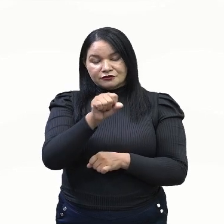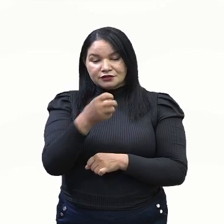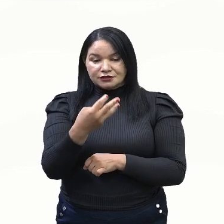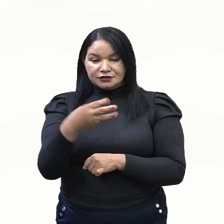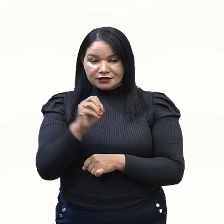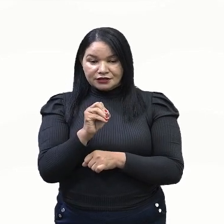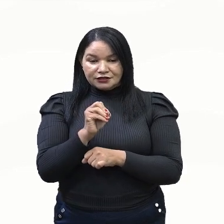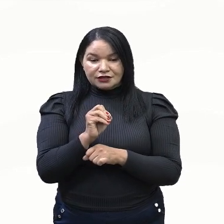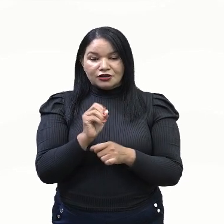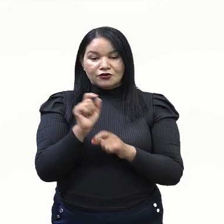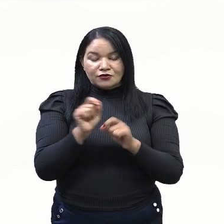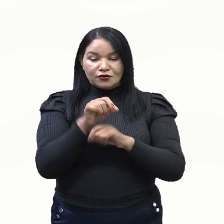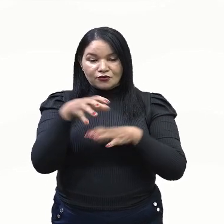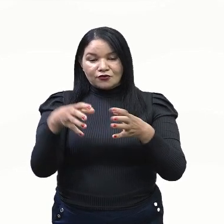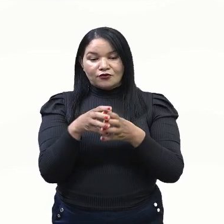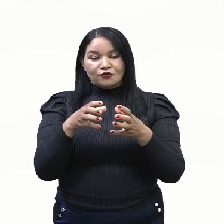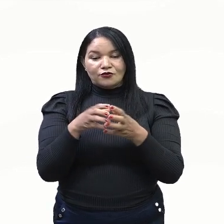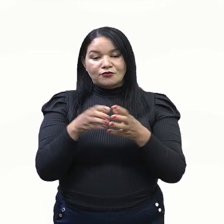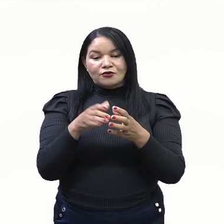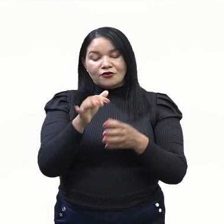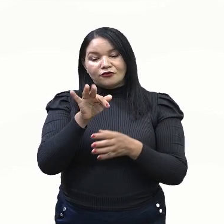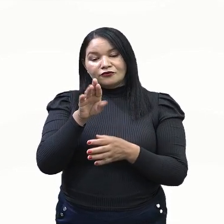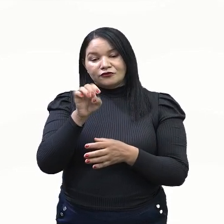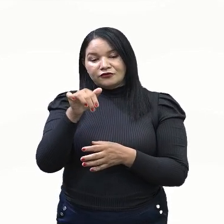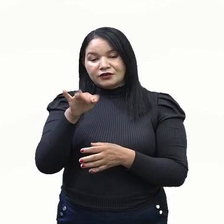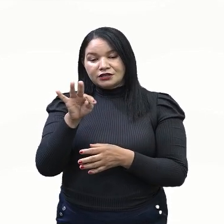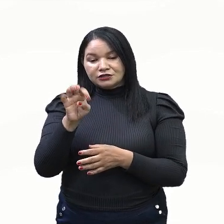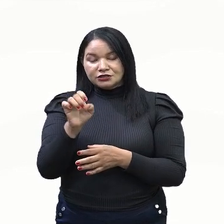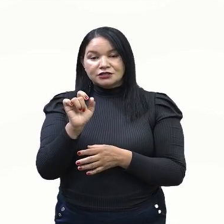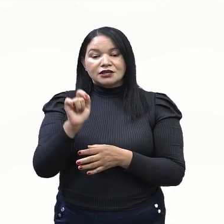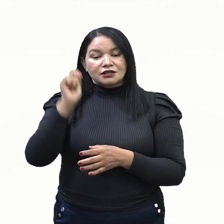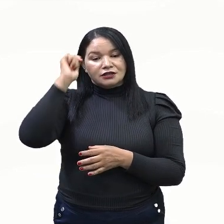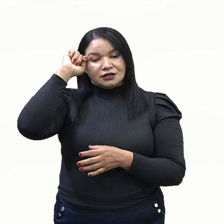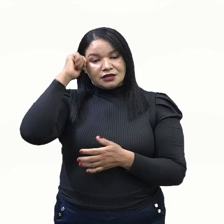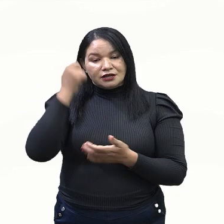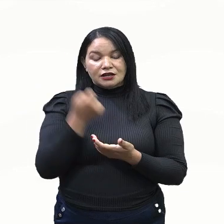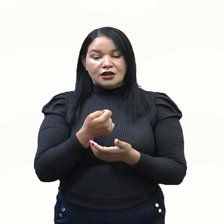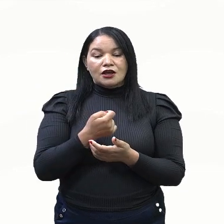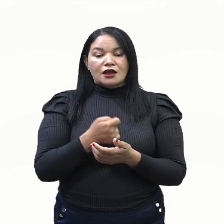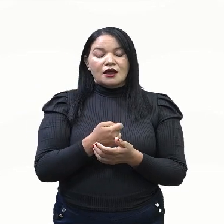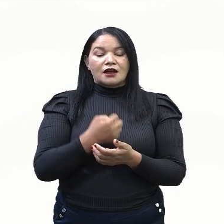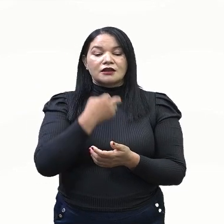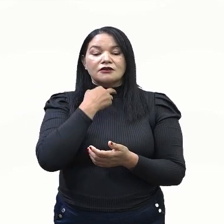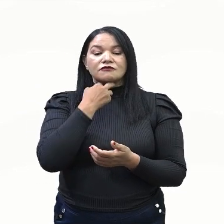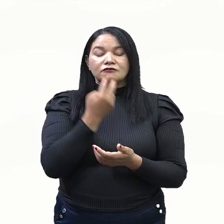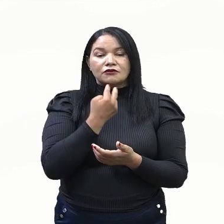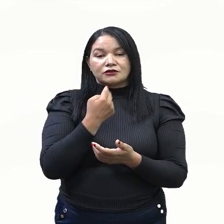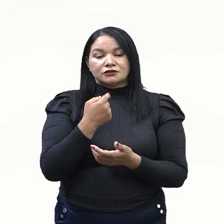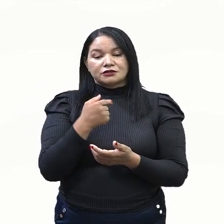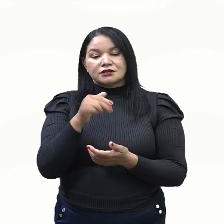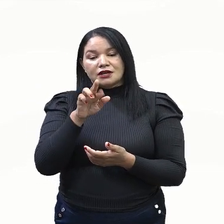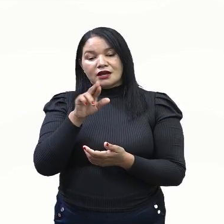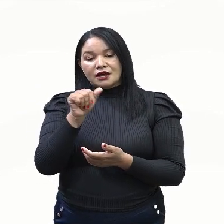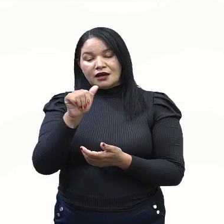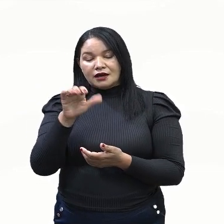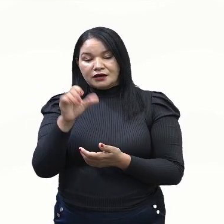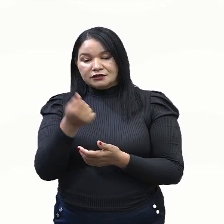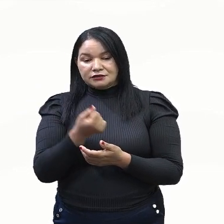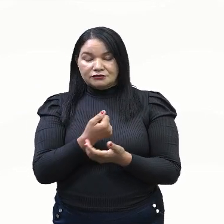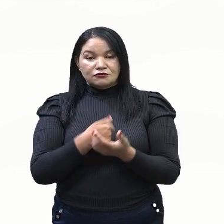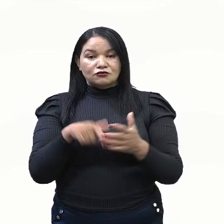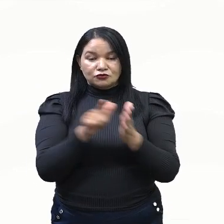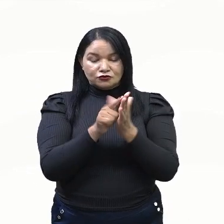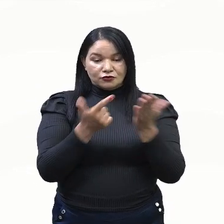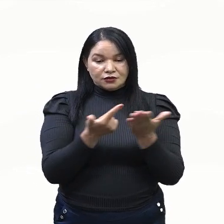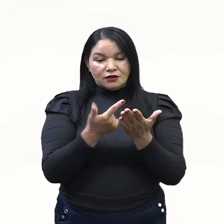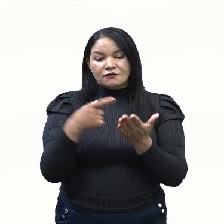Frente Negra Brasileira, que vai ser dona do jornal A Voz da Raça. O que vai acontecer nesse